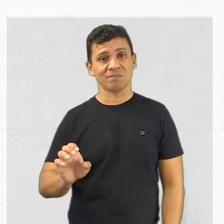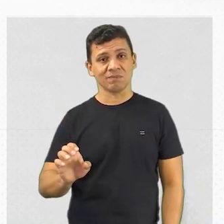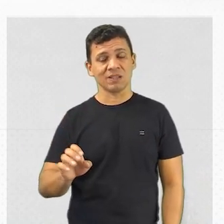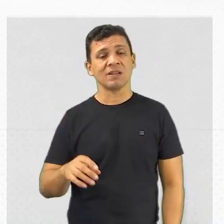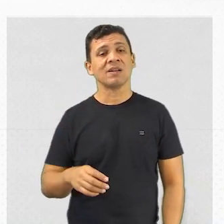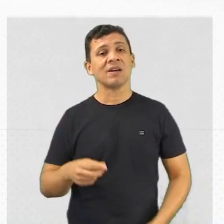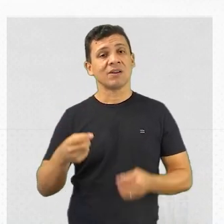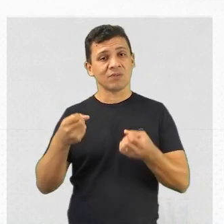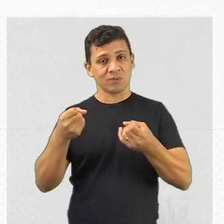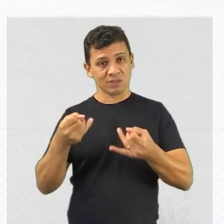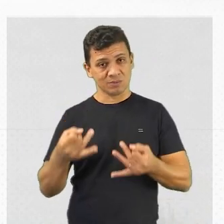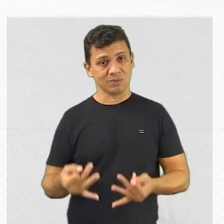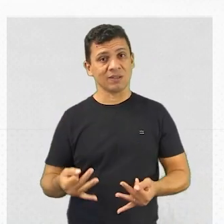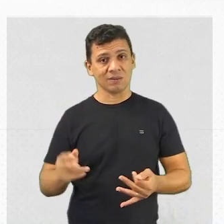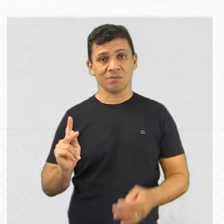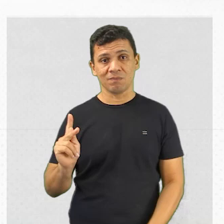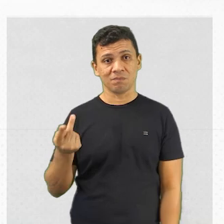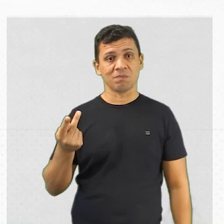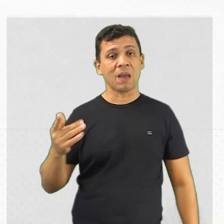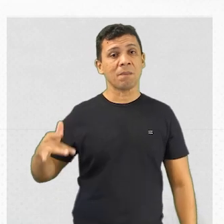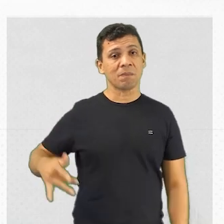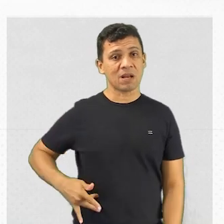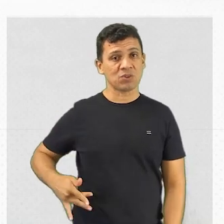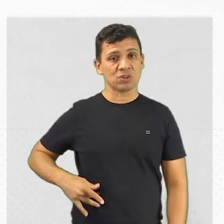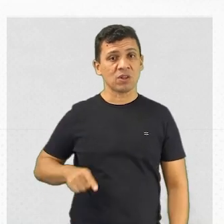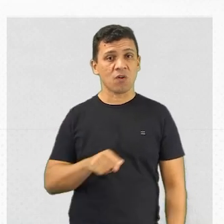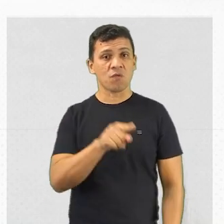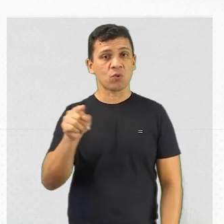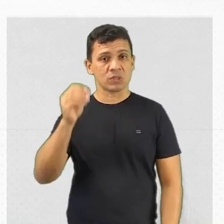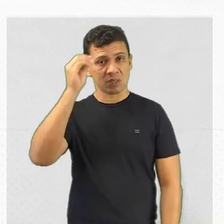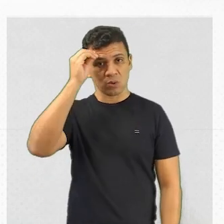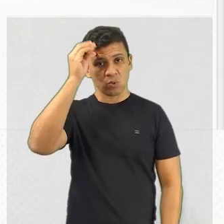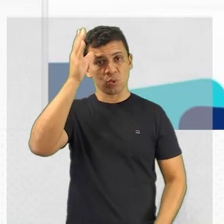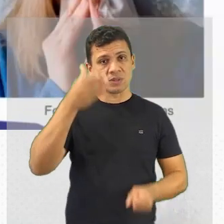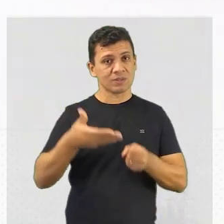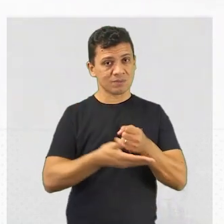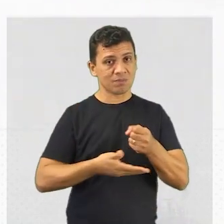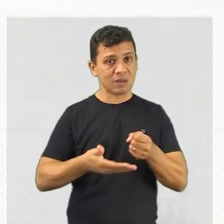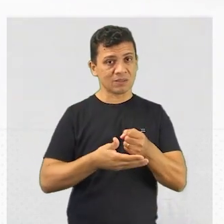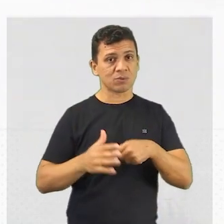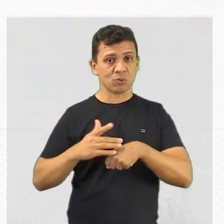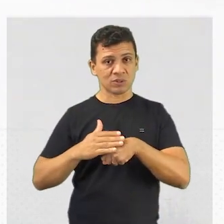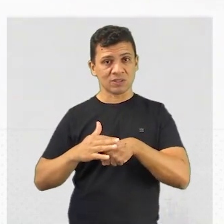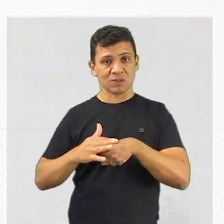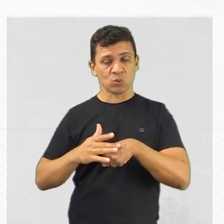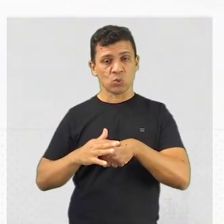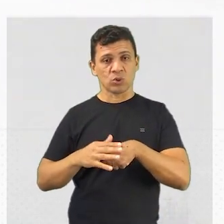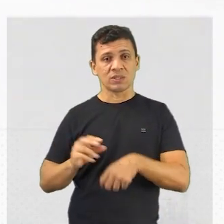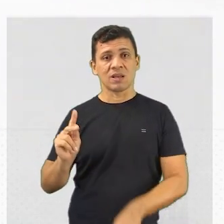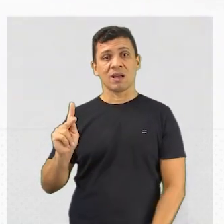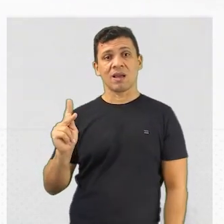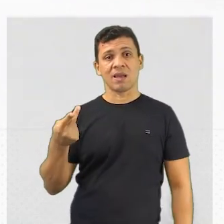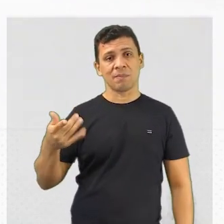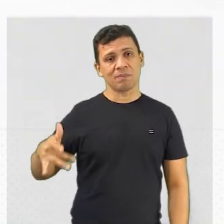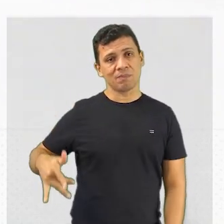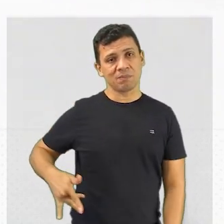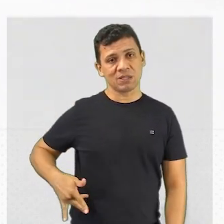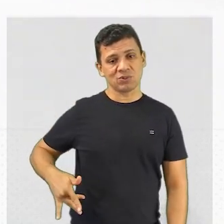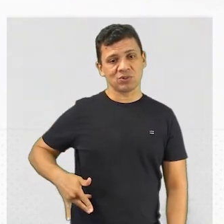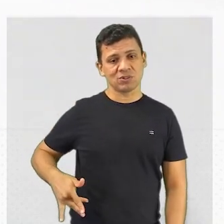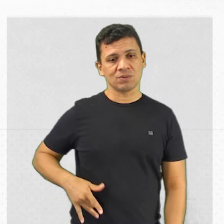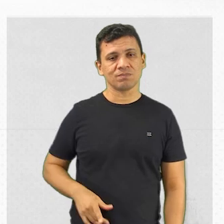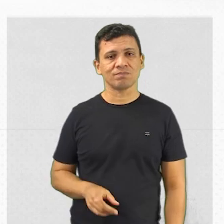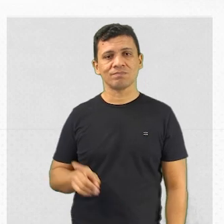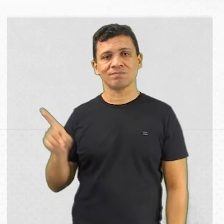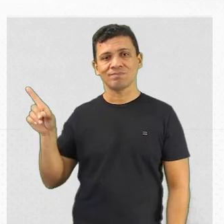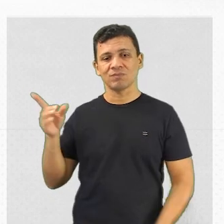para que vocês tenham um conhecimento básico sobre a hepatite. E aí vamos começar pela doença gripal,